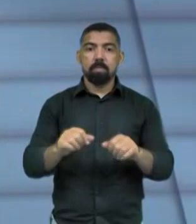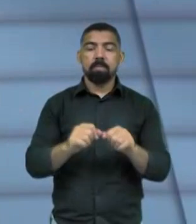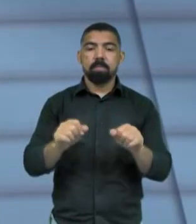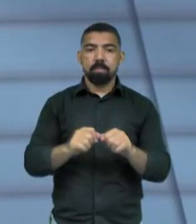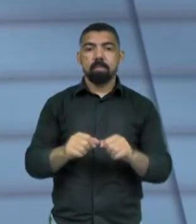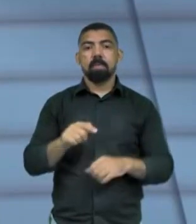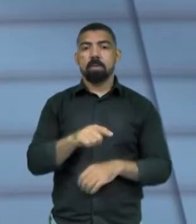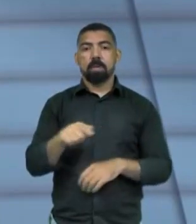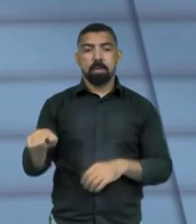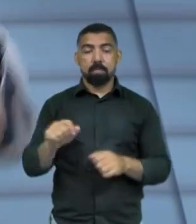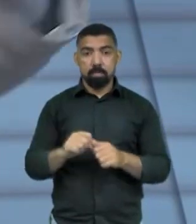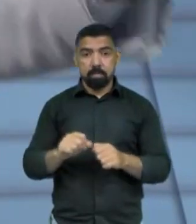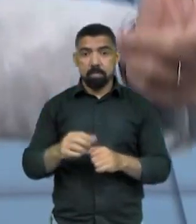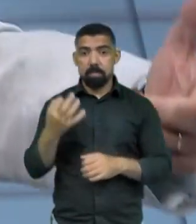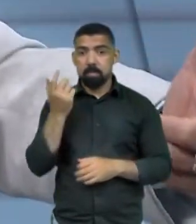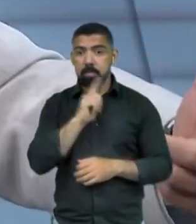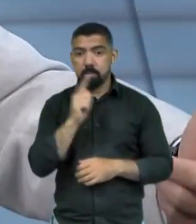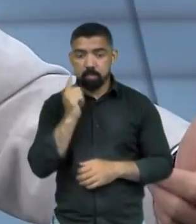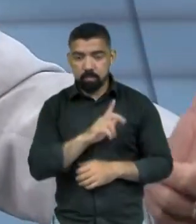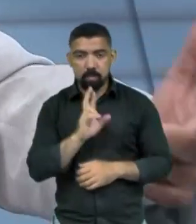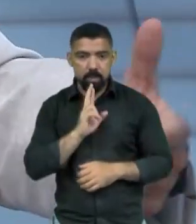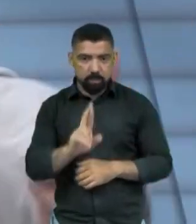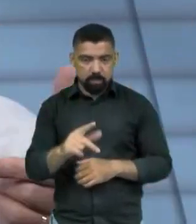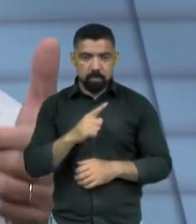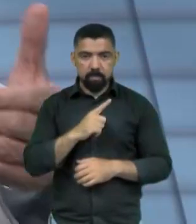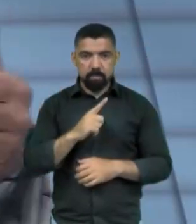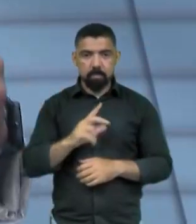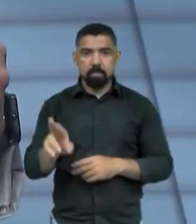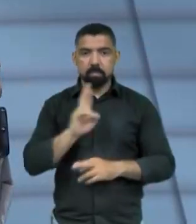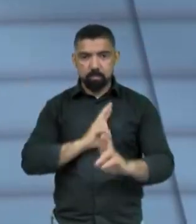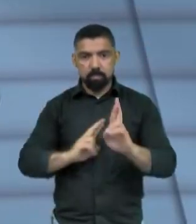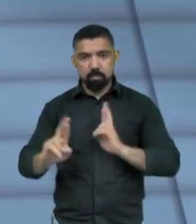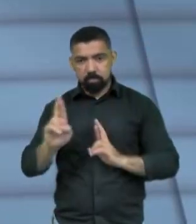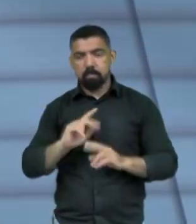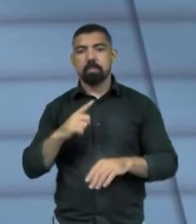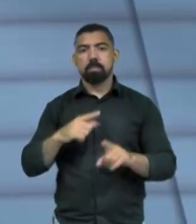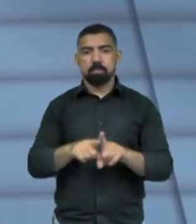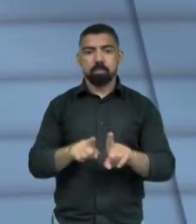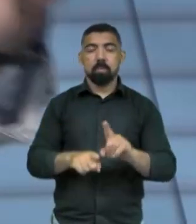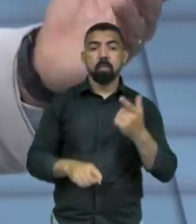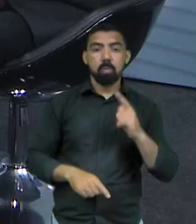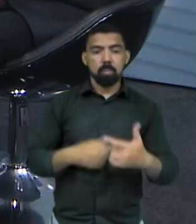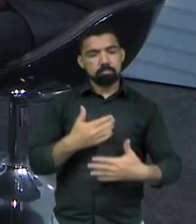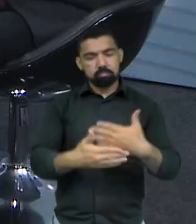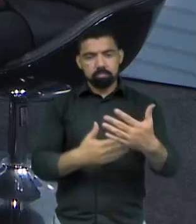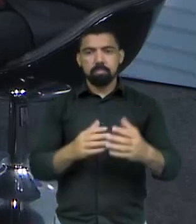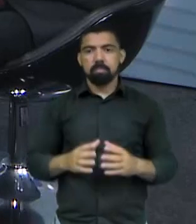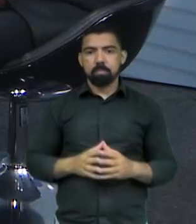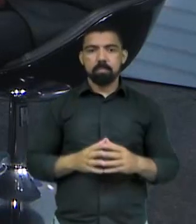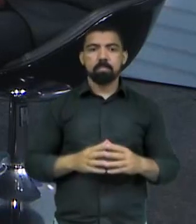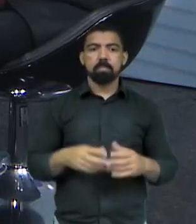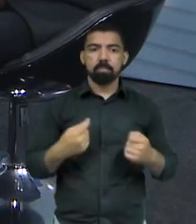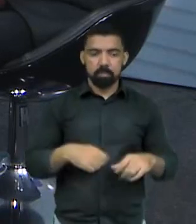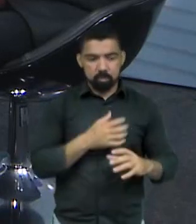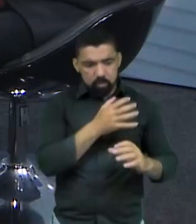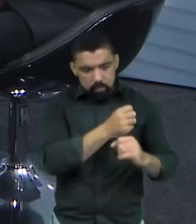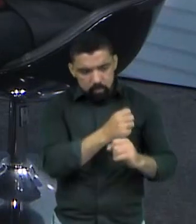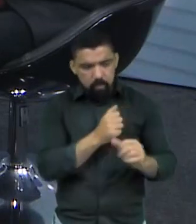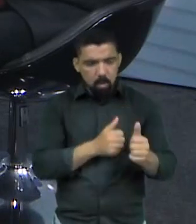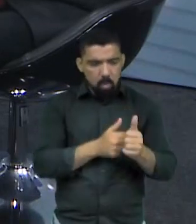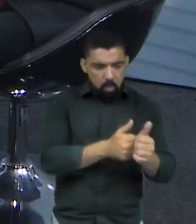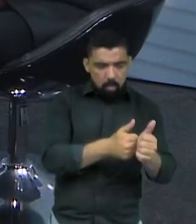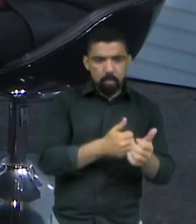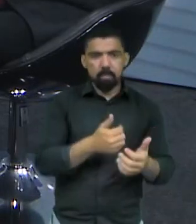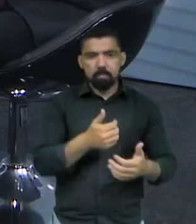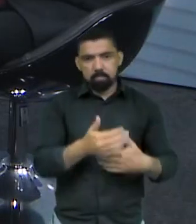estão sendo realizadas, se estão dando os resultados que a gente precisa para que a gente consiga chegar. Tem que ter mensuração e acompanhamento